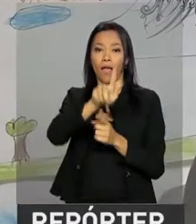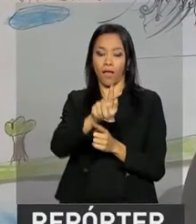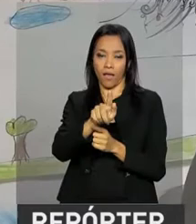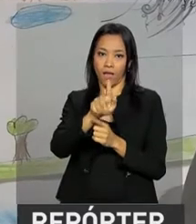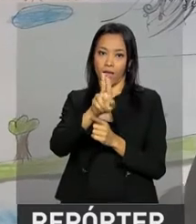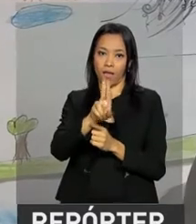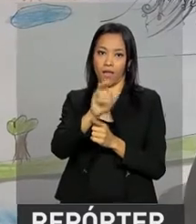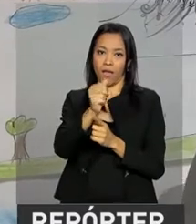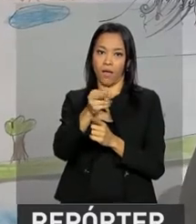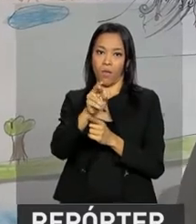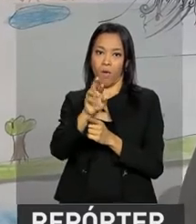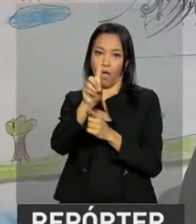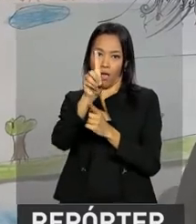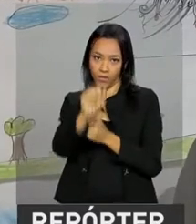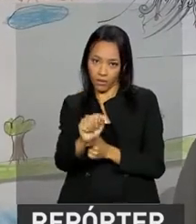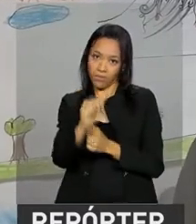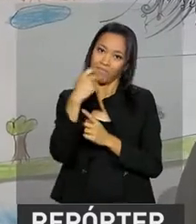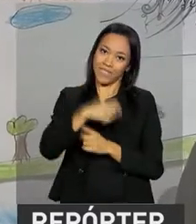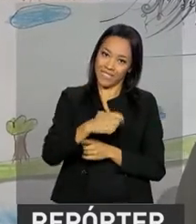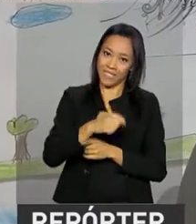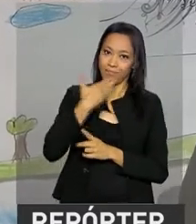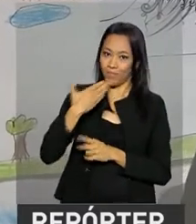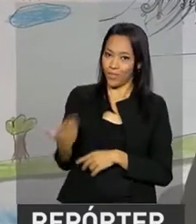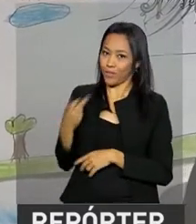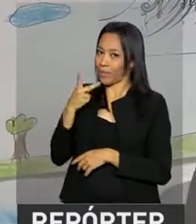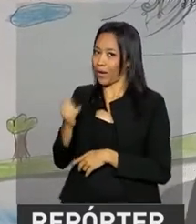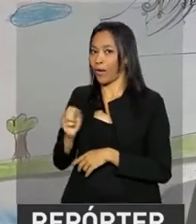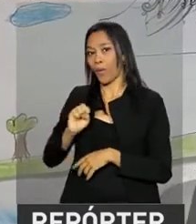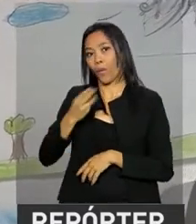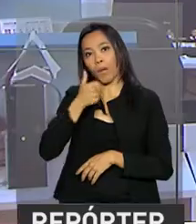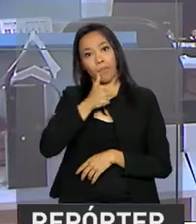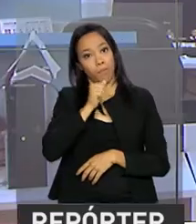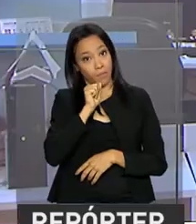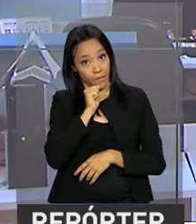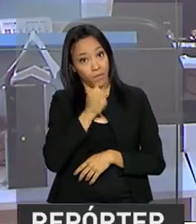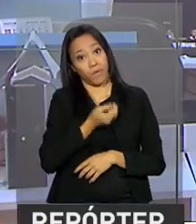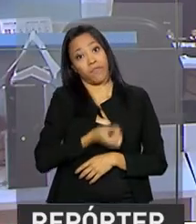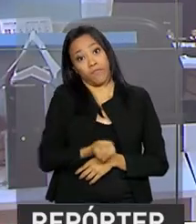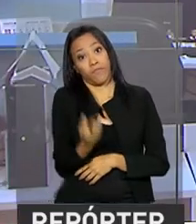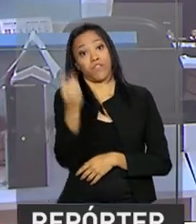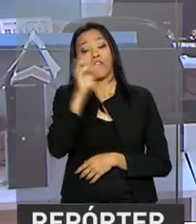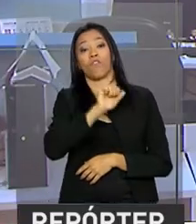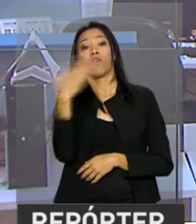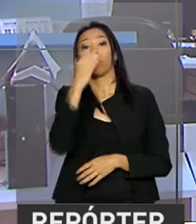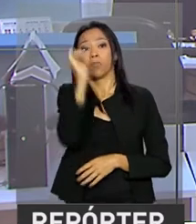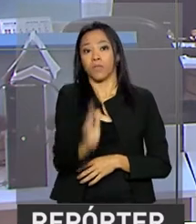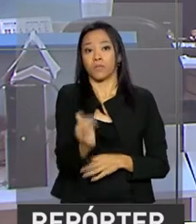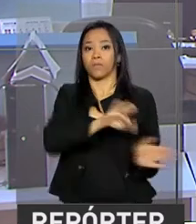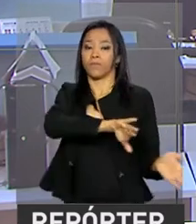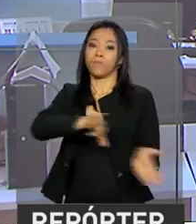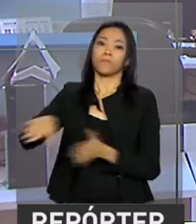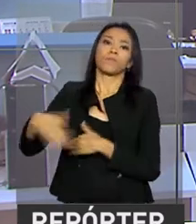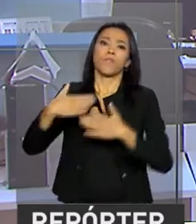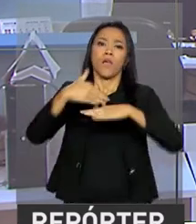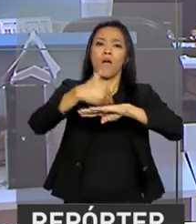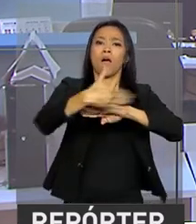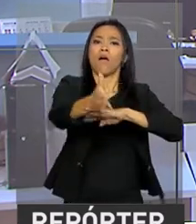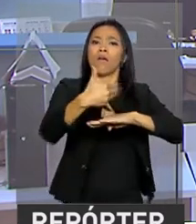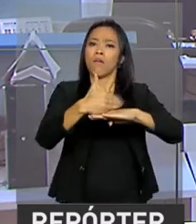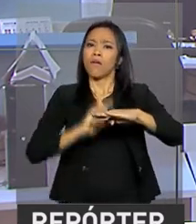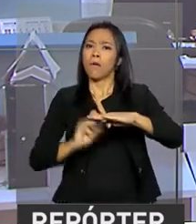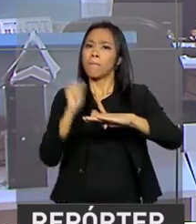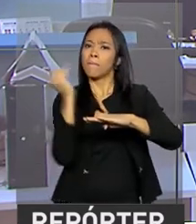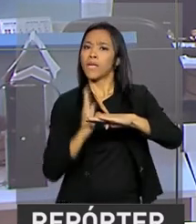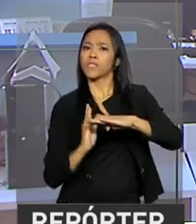o outro pai autorize a viagem, principalmente a viagem ao exterior. E a fronteira entre Brasil e Venezuela foi